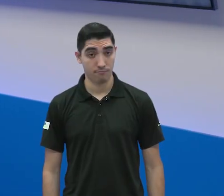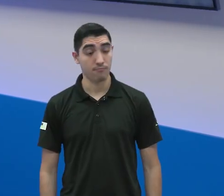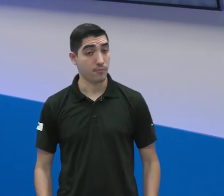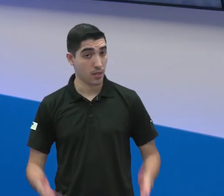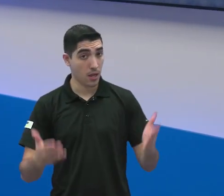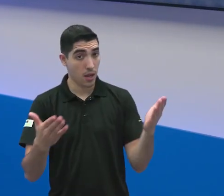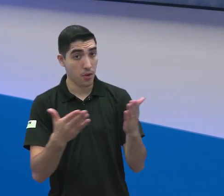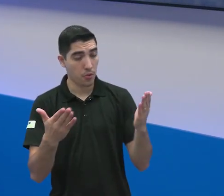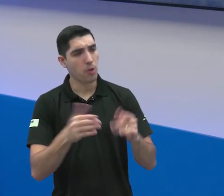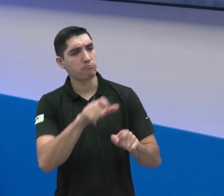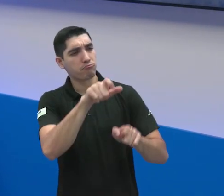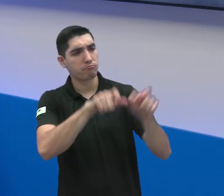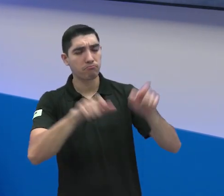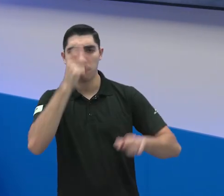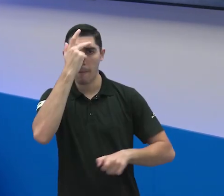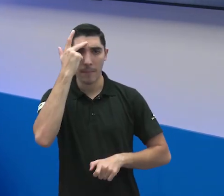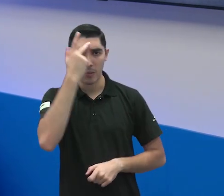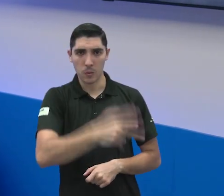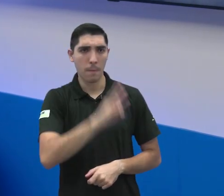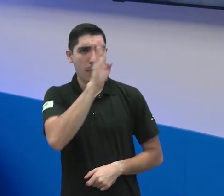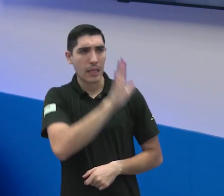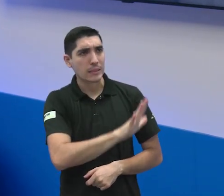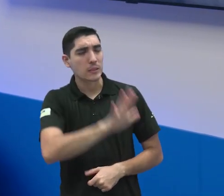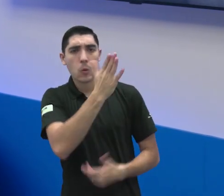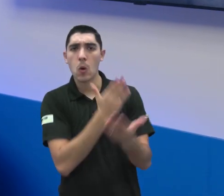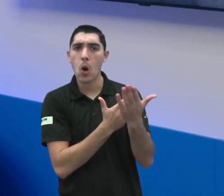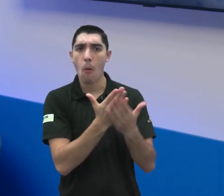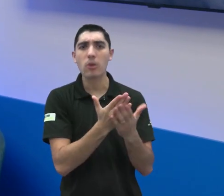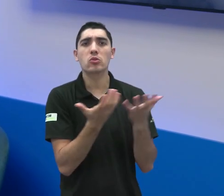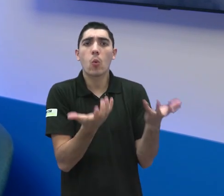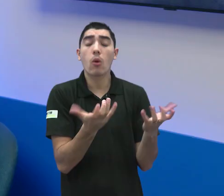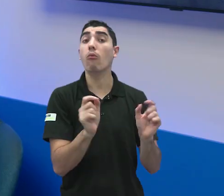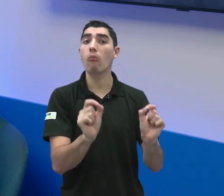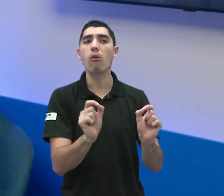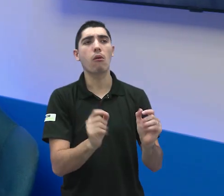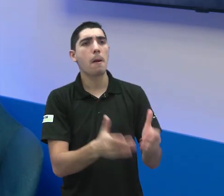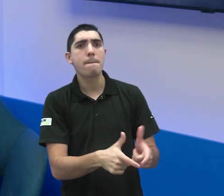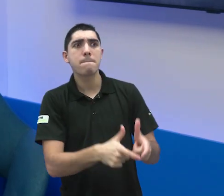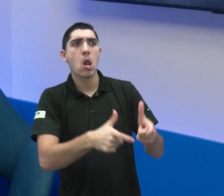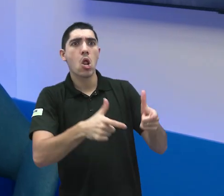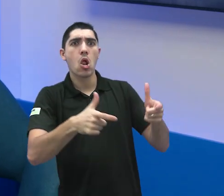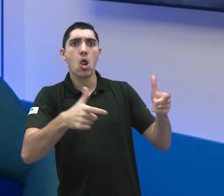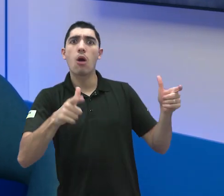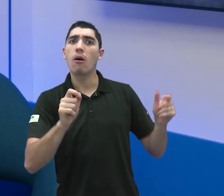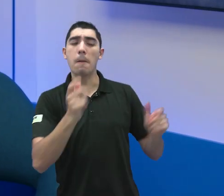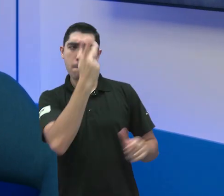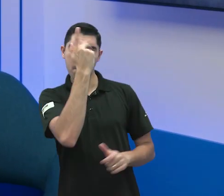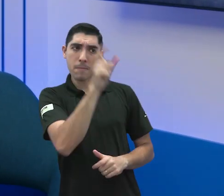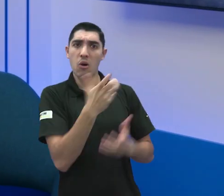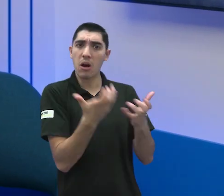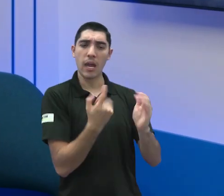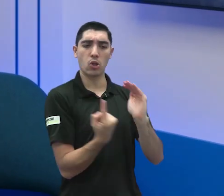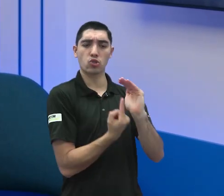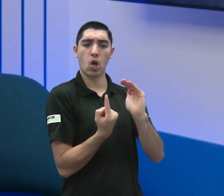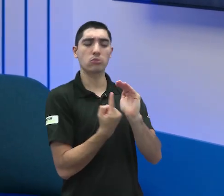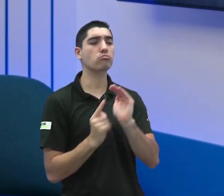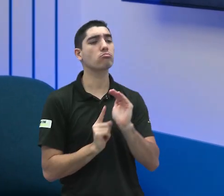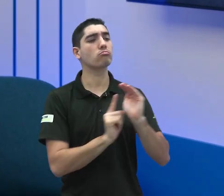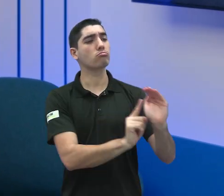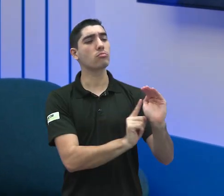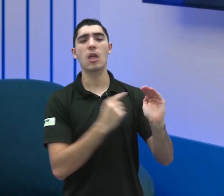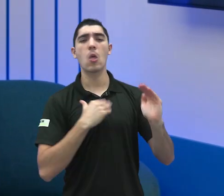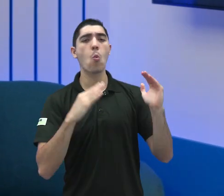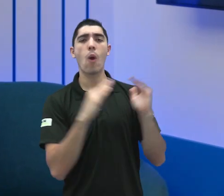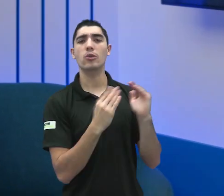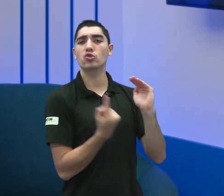Um novo retrato das moradias dos brasileiros mostra que cada vez mais as pessoas optam ou são levadas